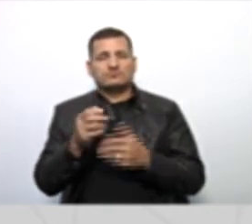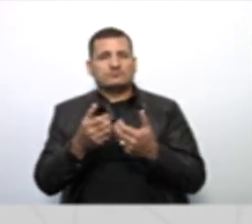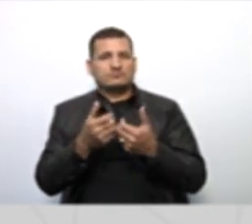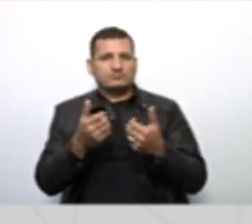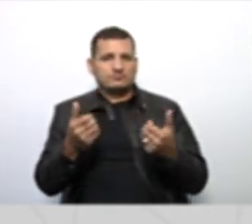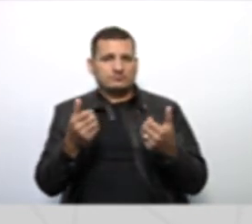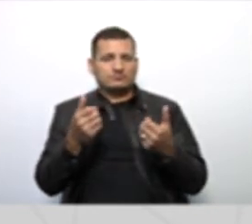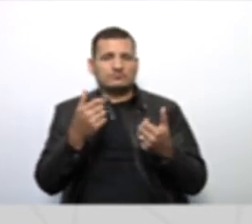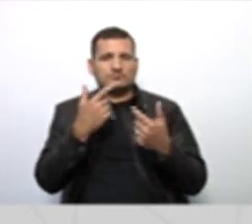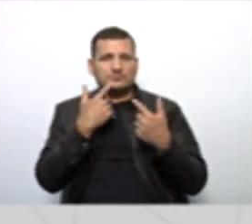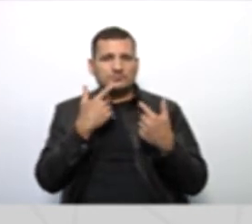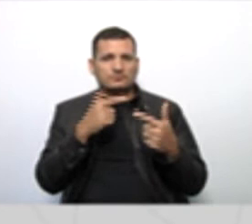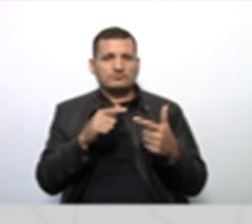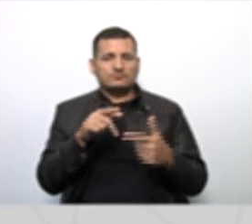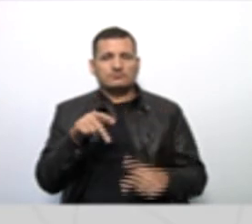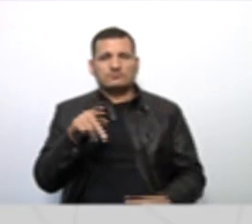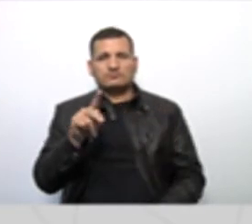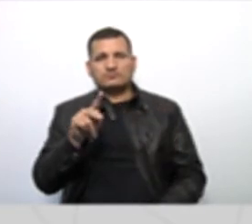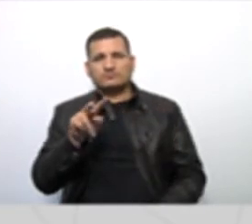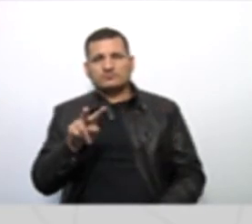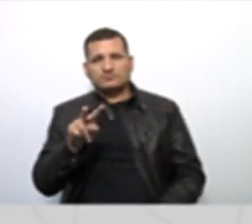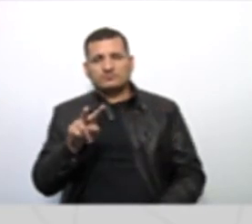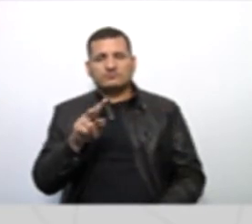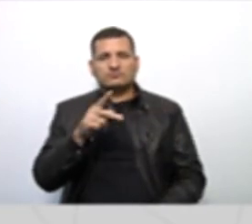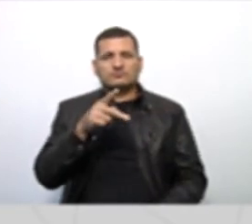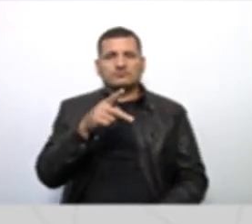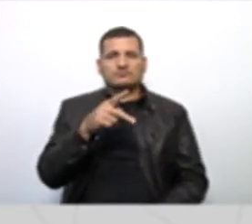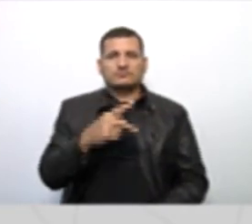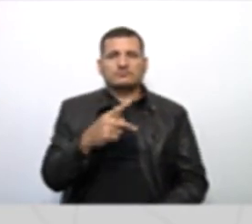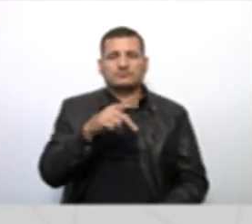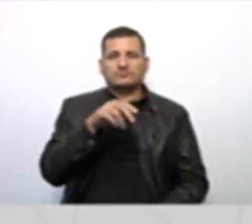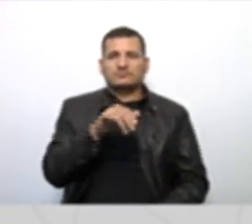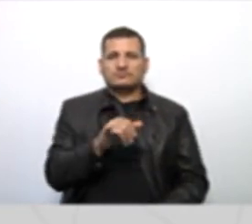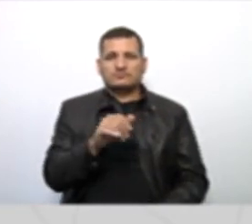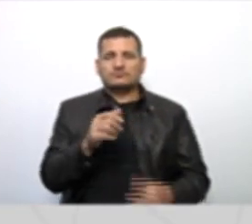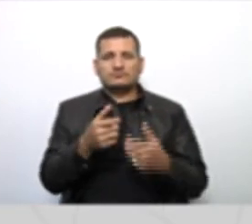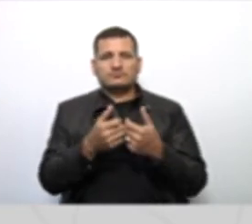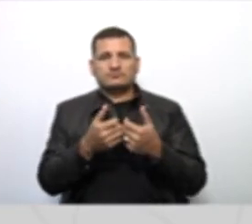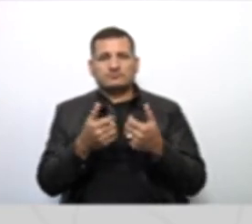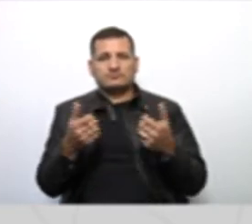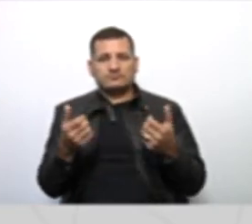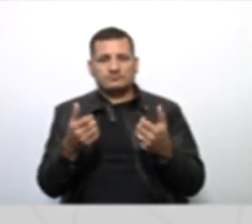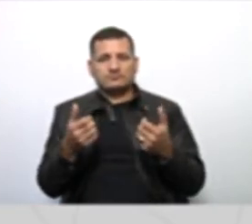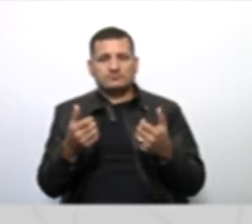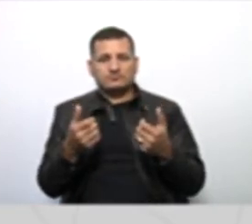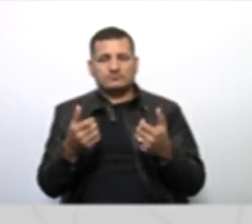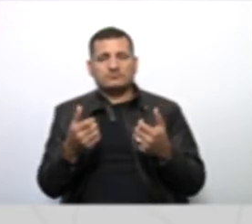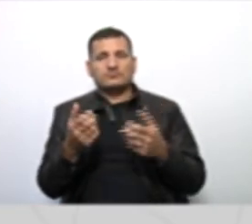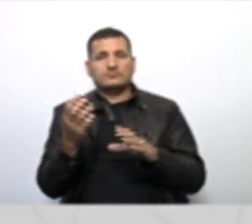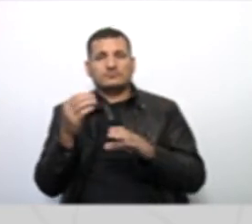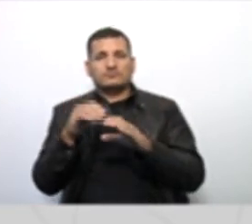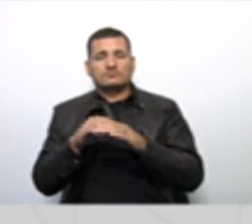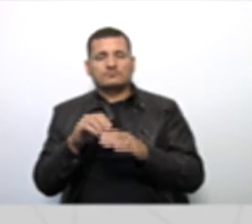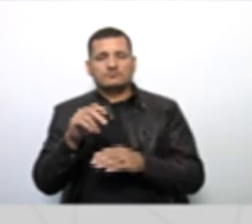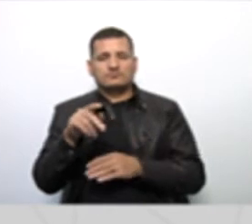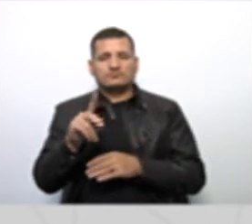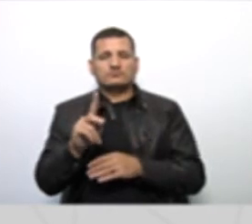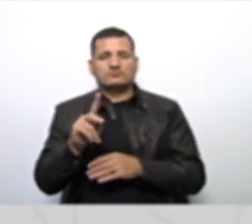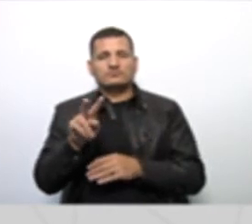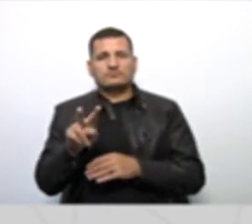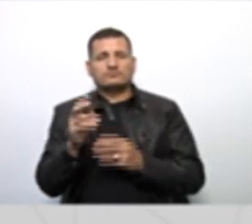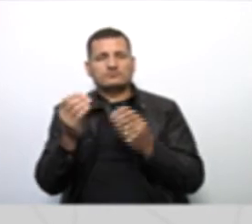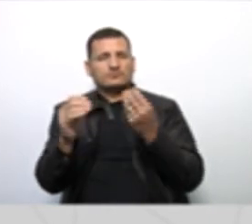Kiv, separa a linguagem Python e dentro da linguagem Kiv você coloca